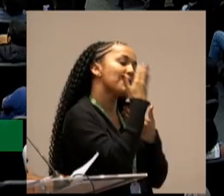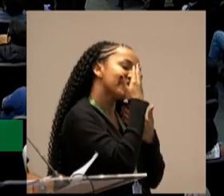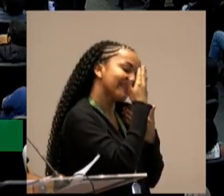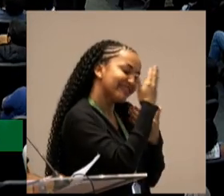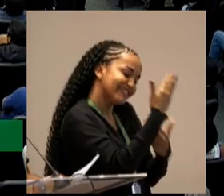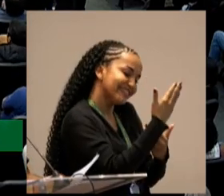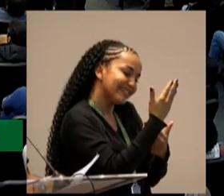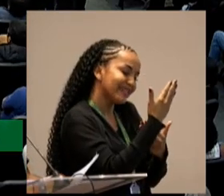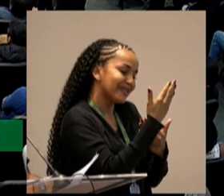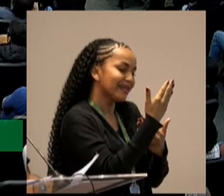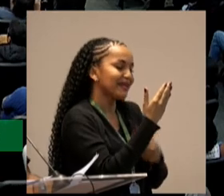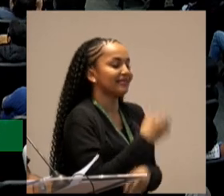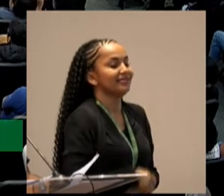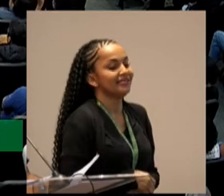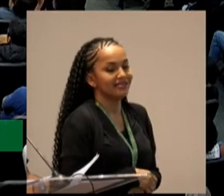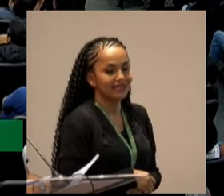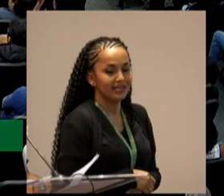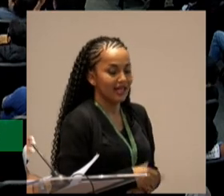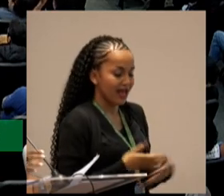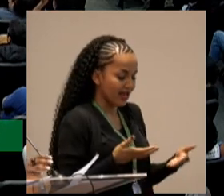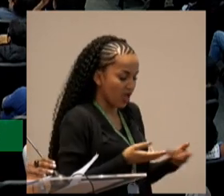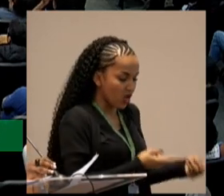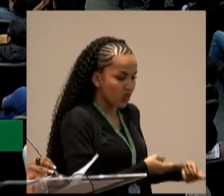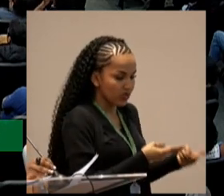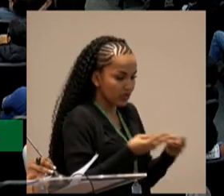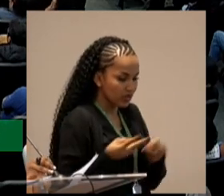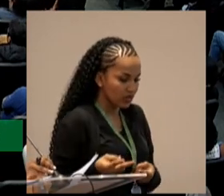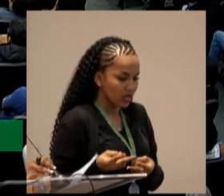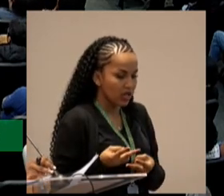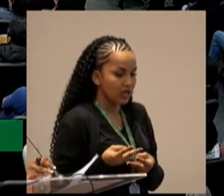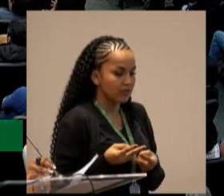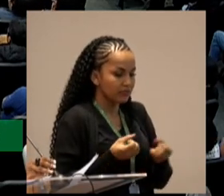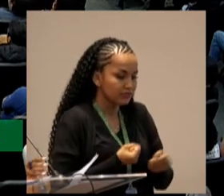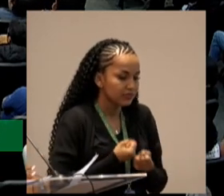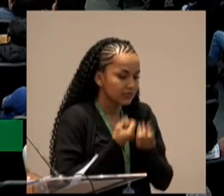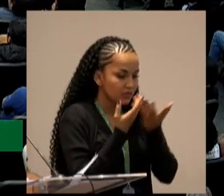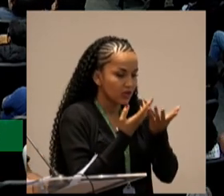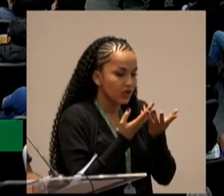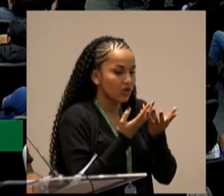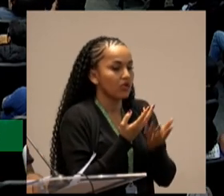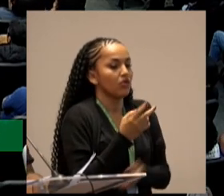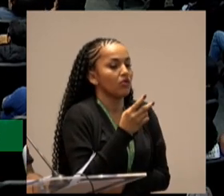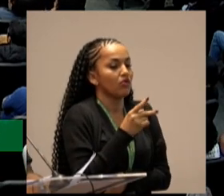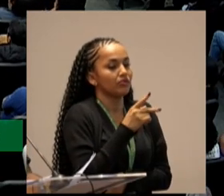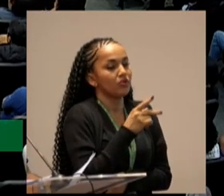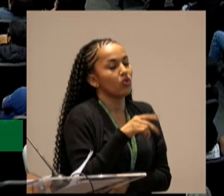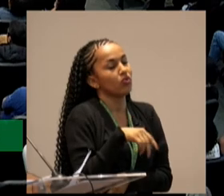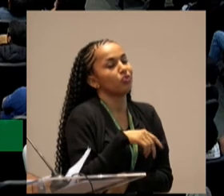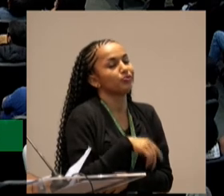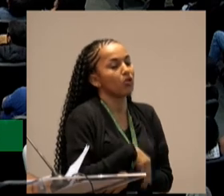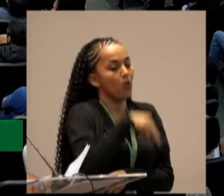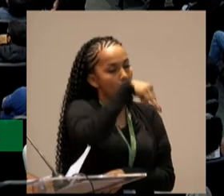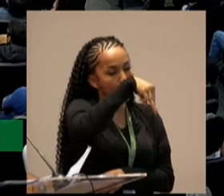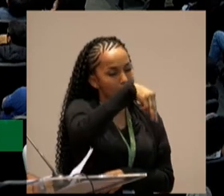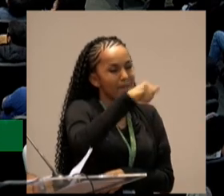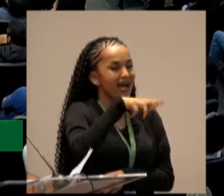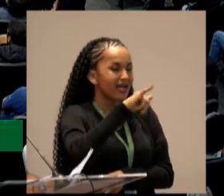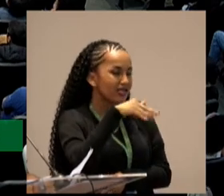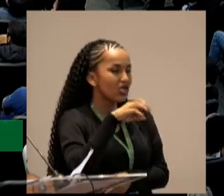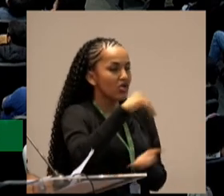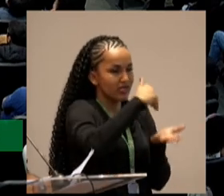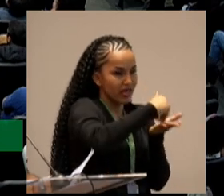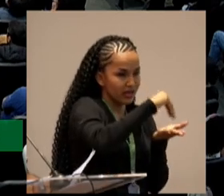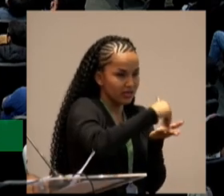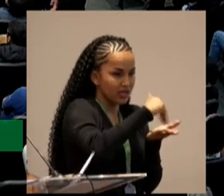Obrigada, senhora Mara. Agora convidamos para fazer uso da palavra o senhor Márcio José Pereira de Souza, secretário